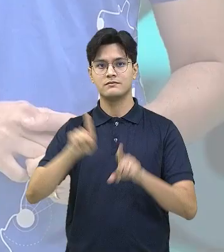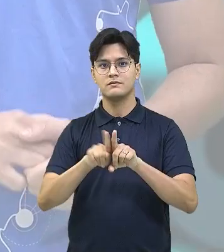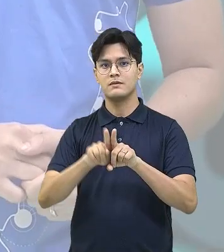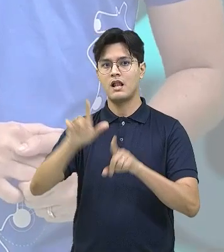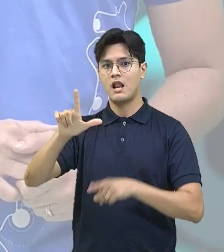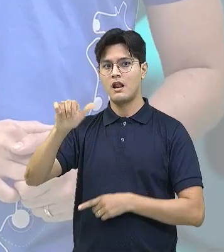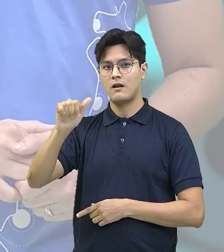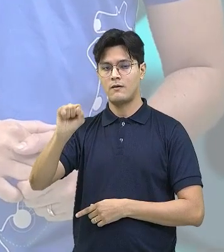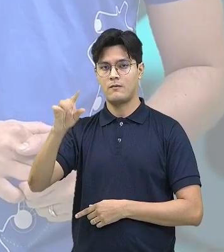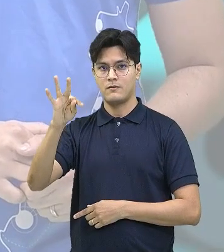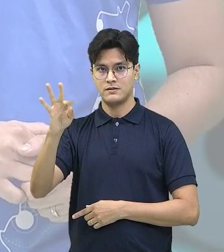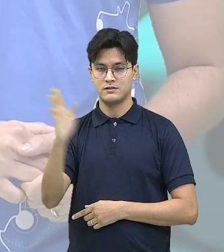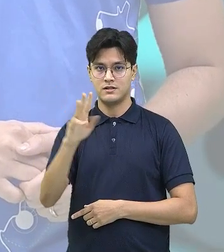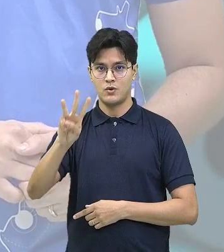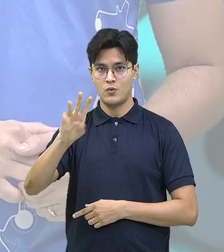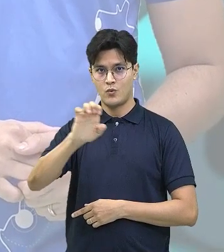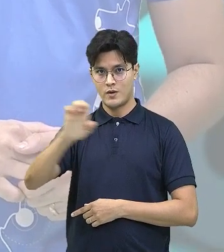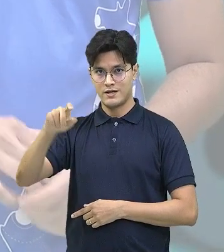Last year.